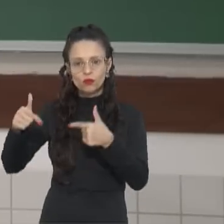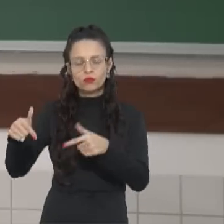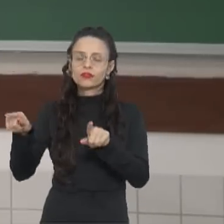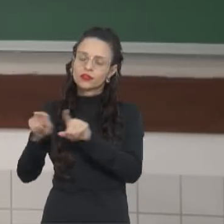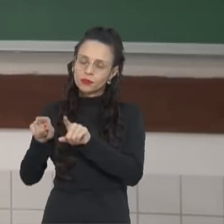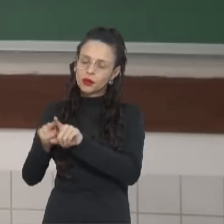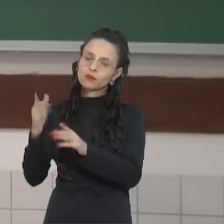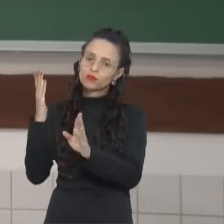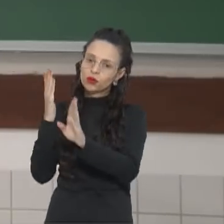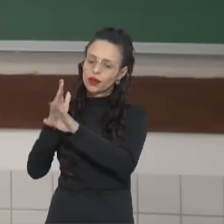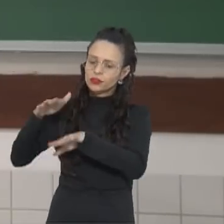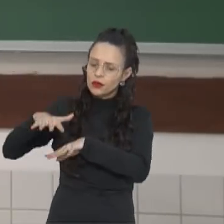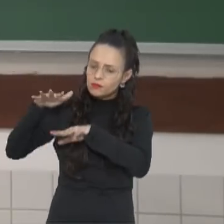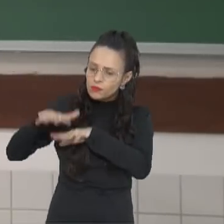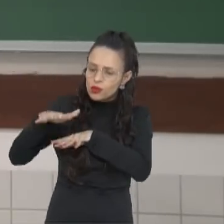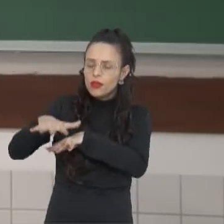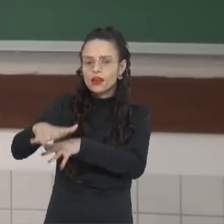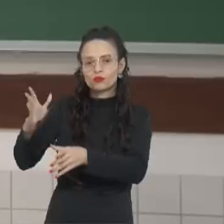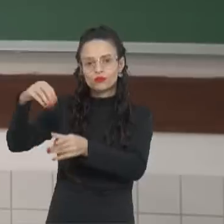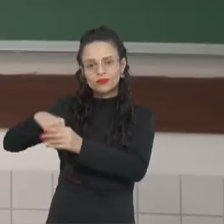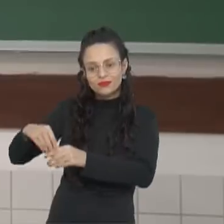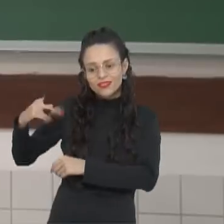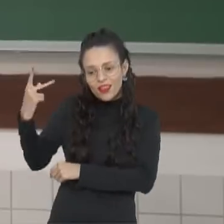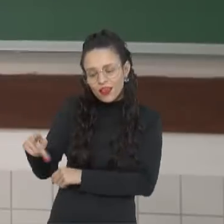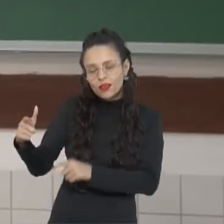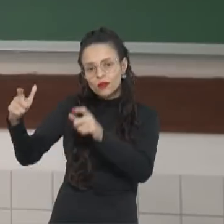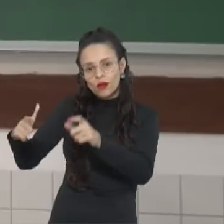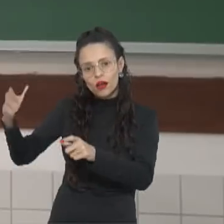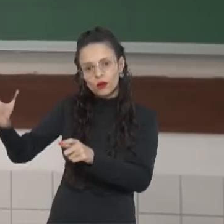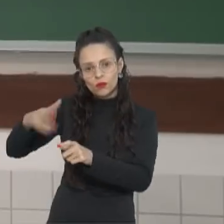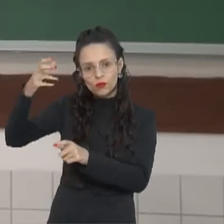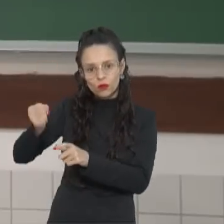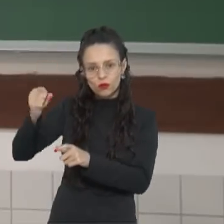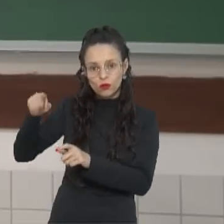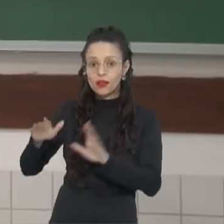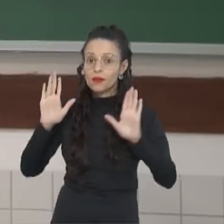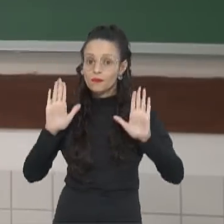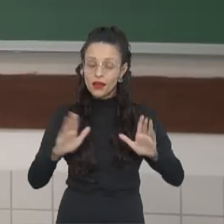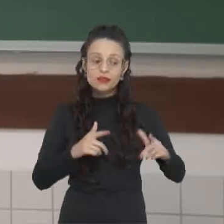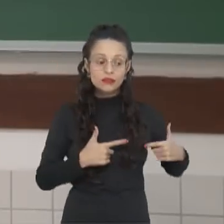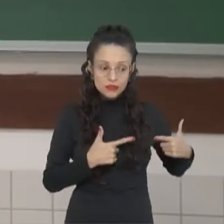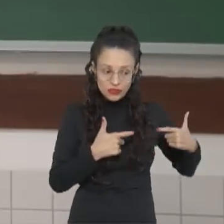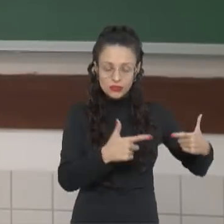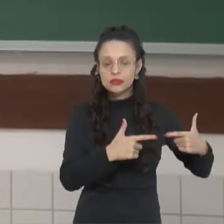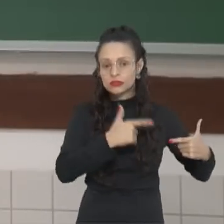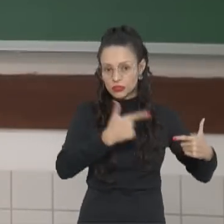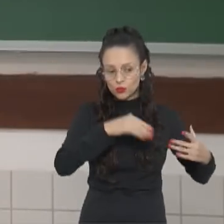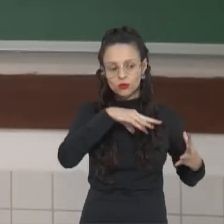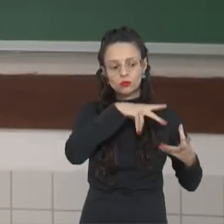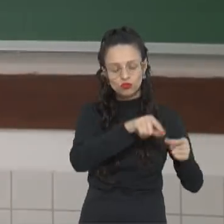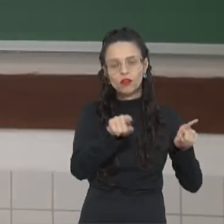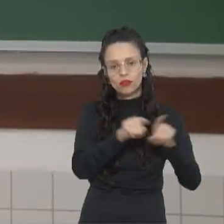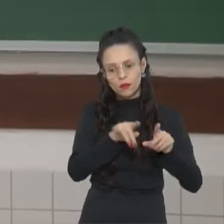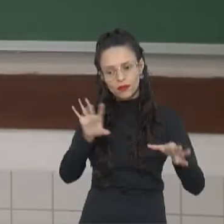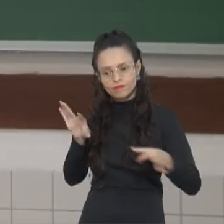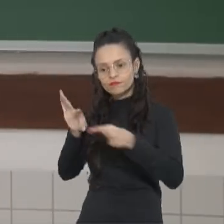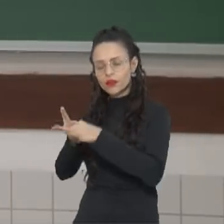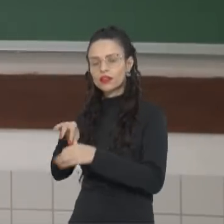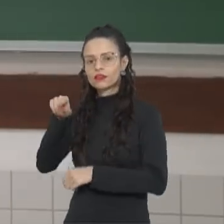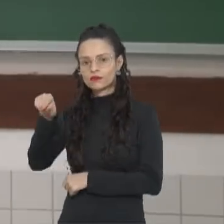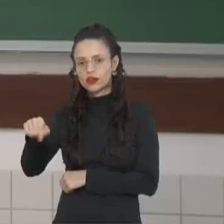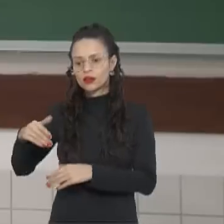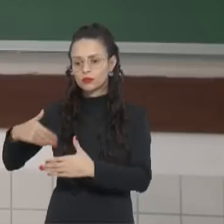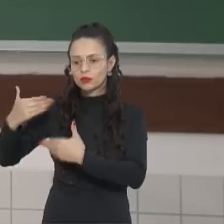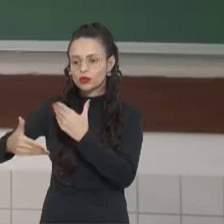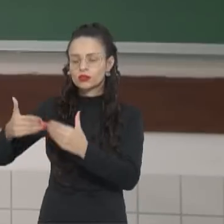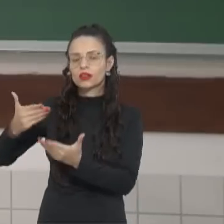por protestos, por situações internas. Mas a Segunda Guerra Mundial tem muito a ver com o início do processo de